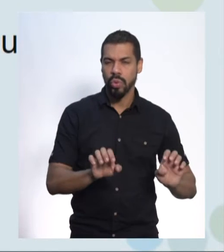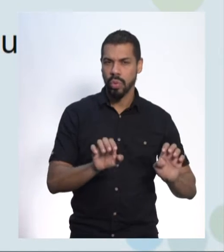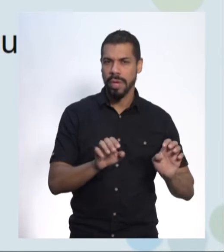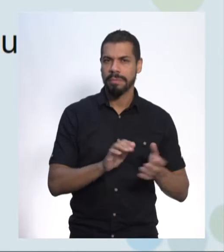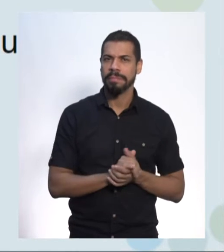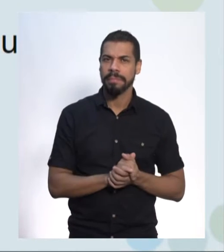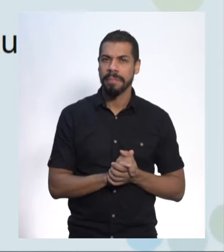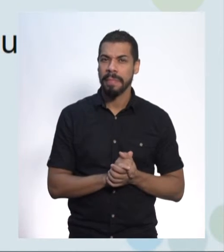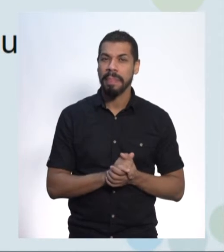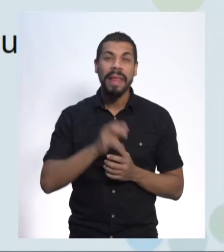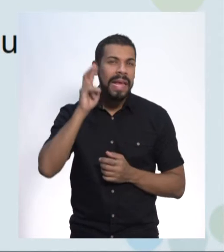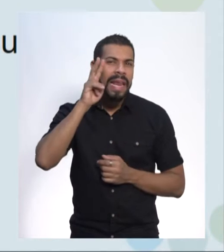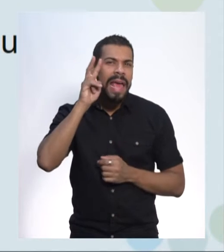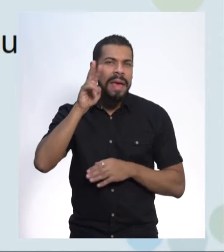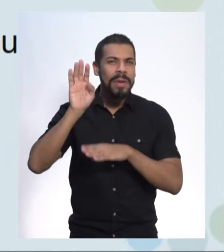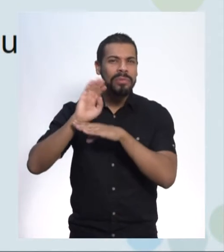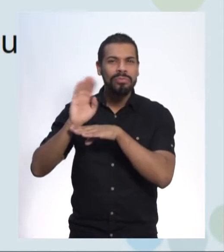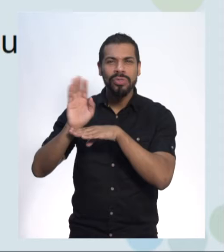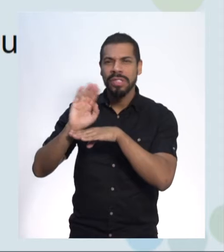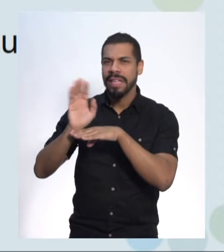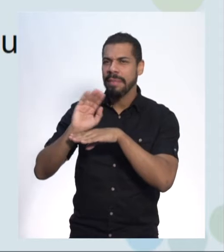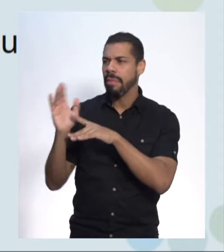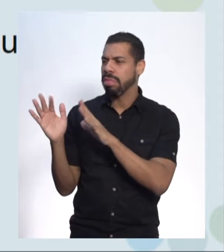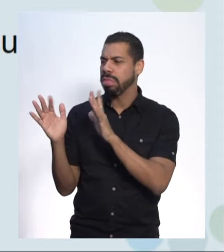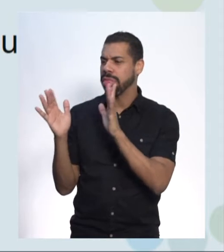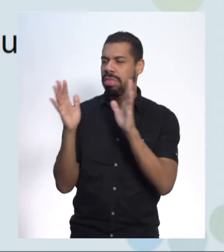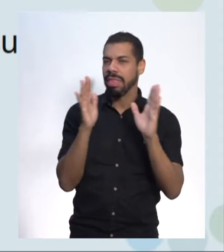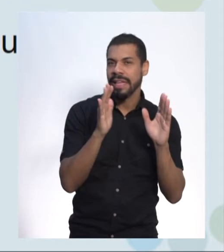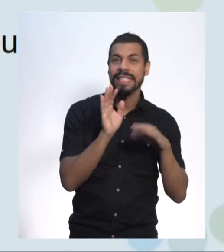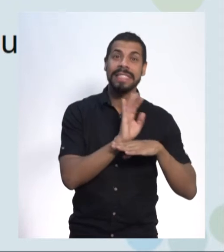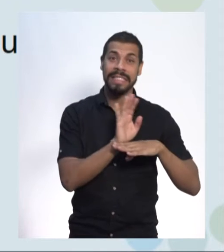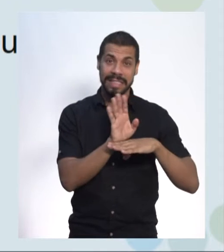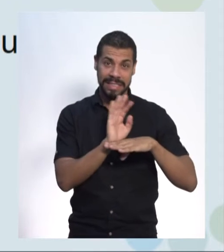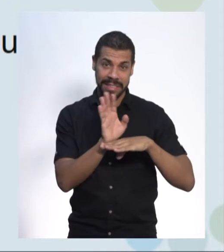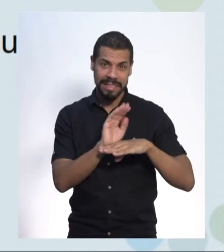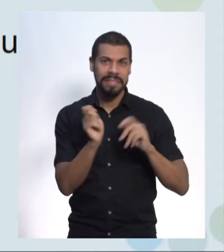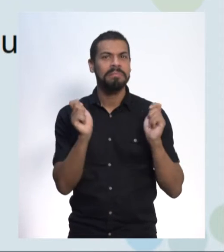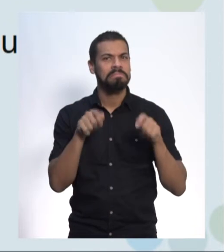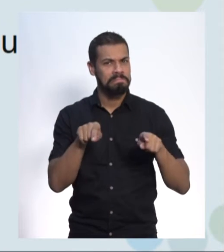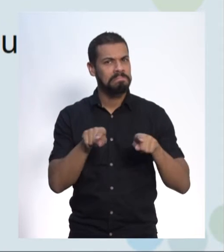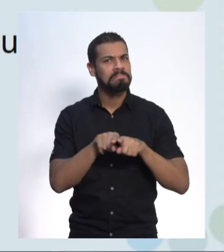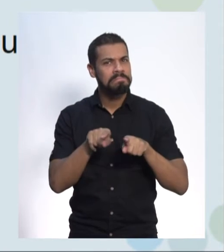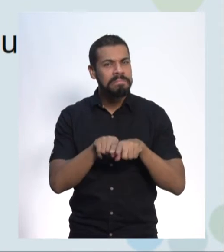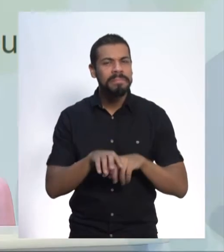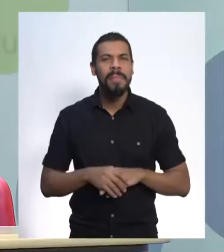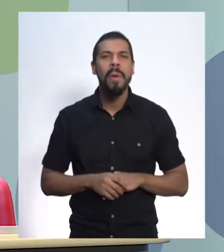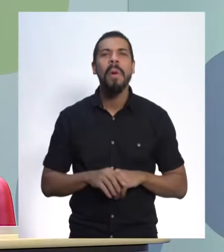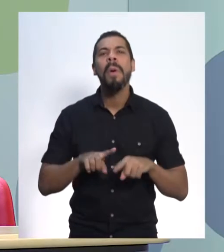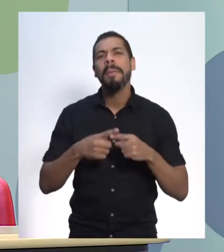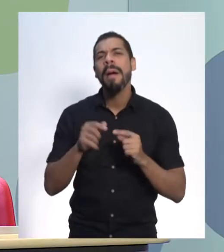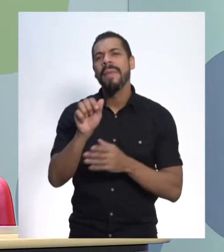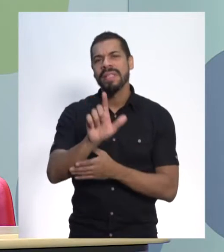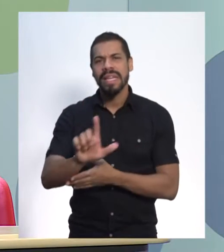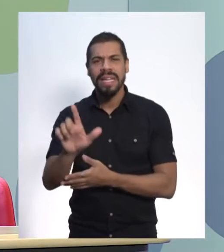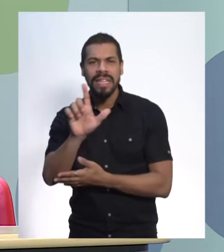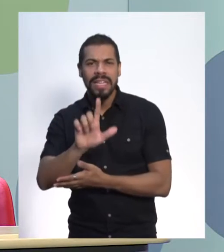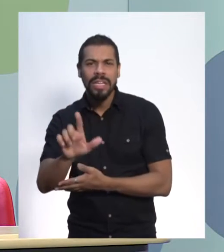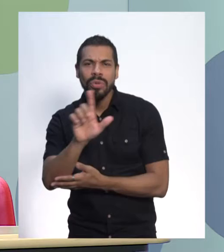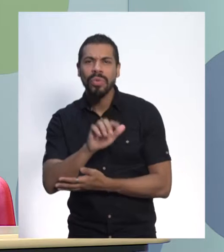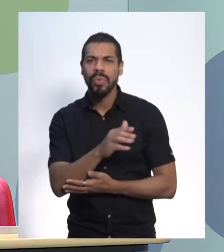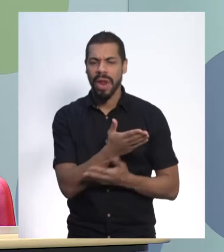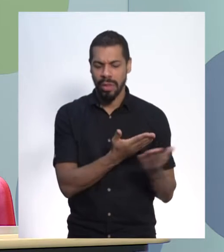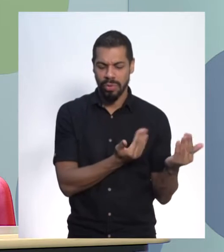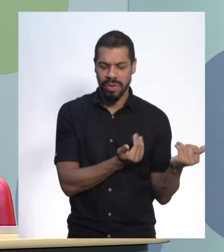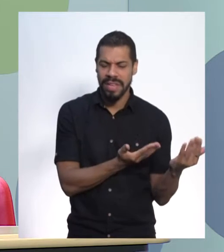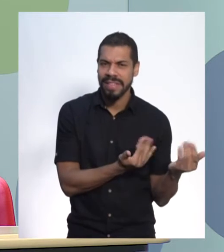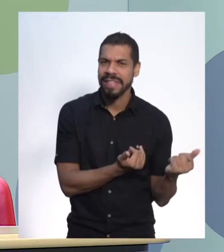público? E aí vale lembrar do cinema, né? A gente tem filmes que têm essa questão do inimigo público e inimigo comum, mas pode ser da literatura, literatura